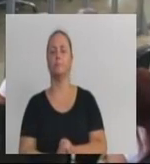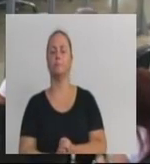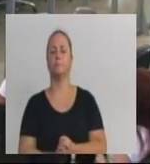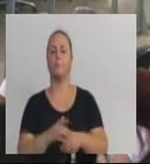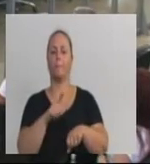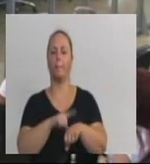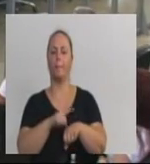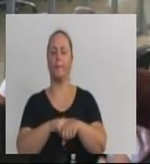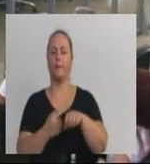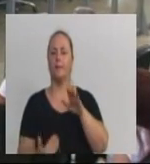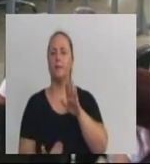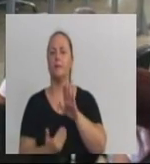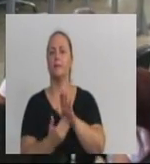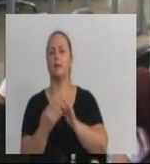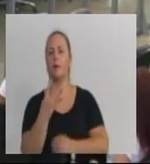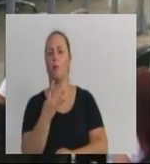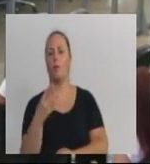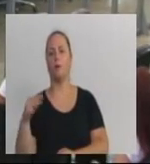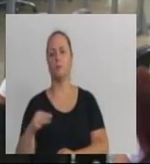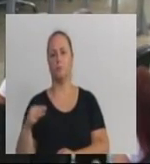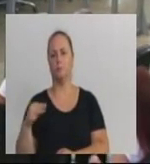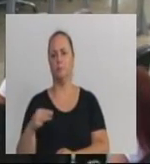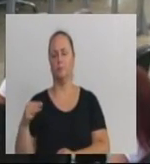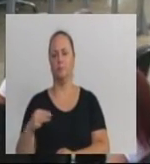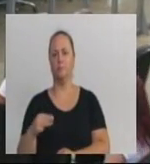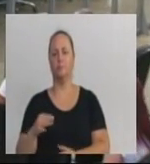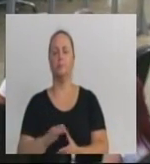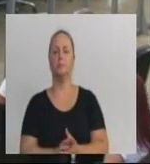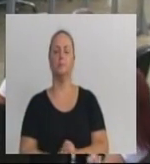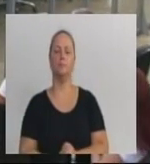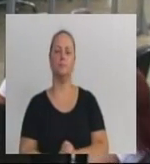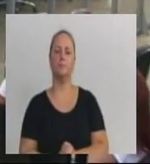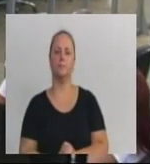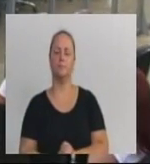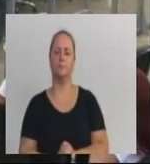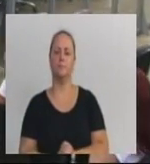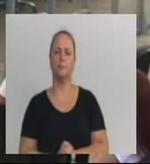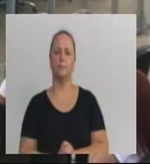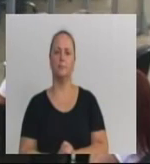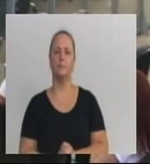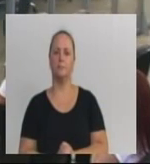de até 4 minutos para fazê-lo.